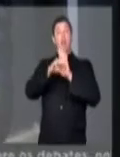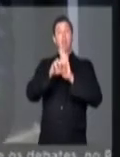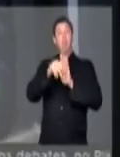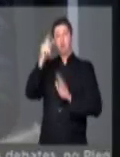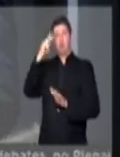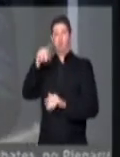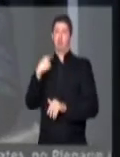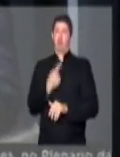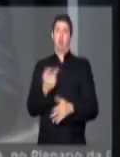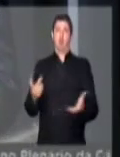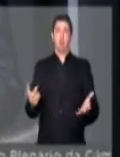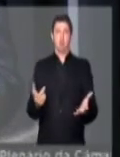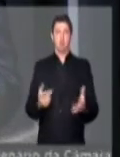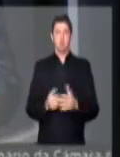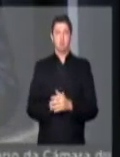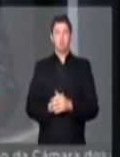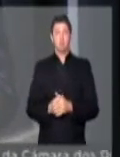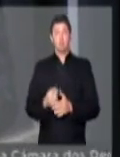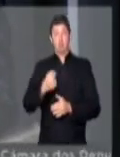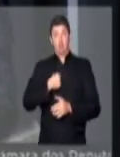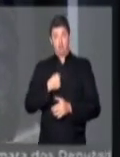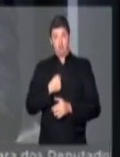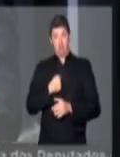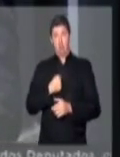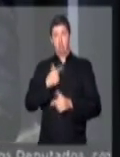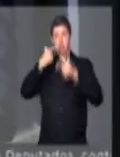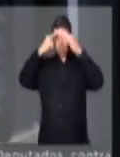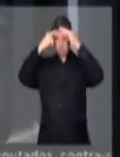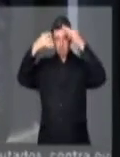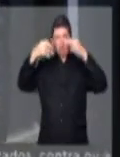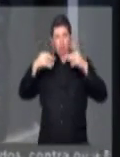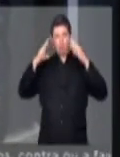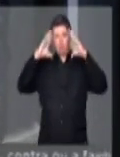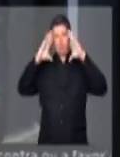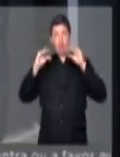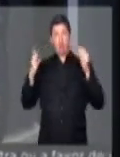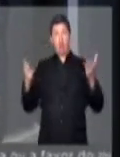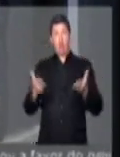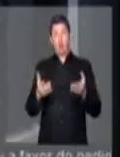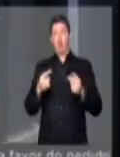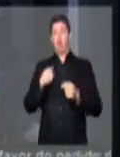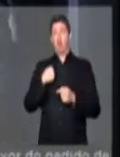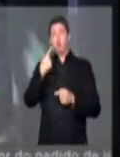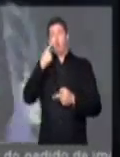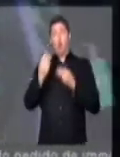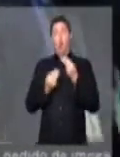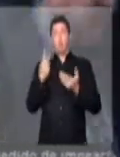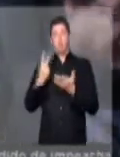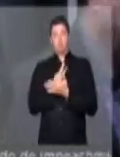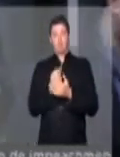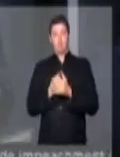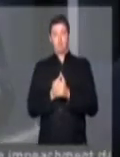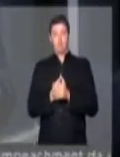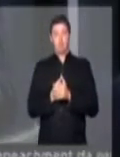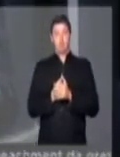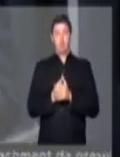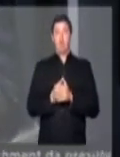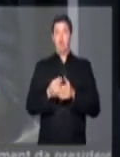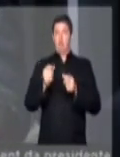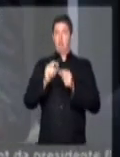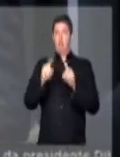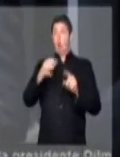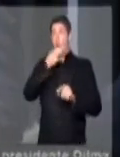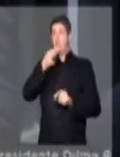nossa história. Faço um julgamento sereno deste momento. Começo por procurar um juízo